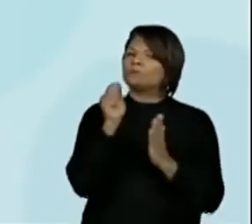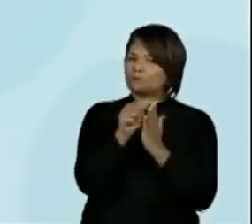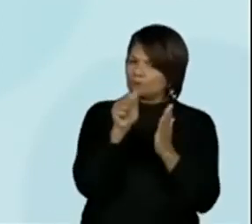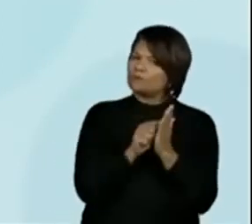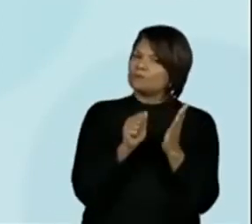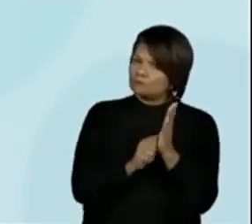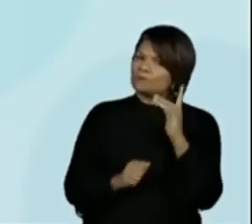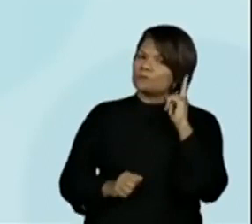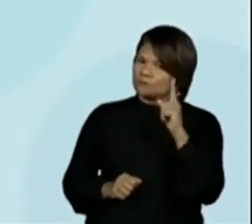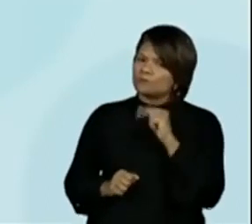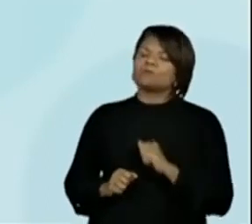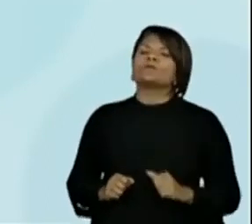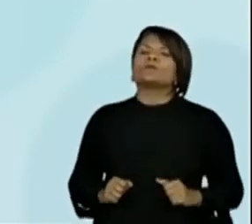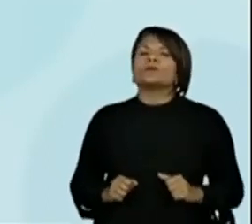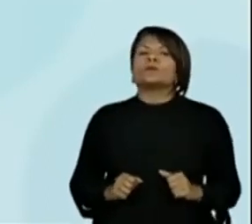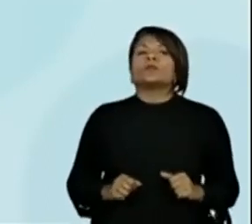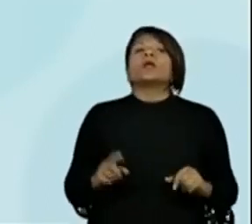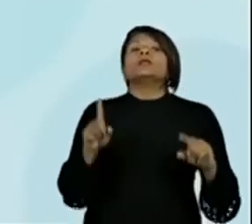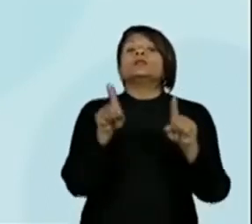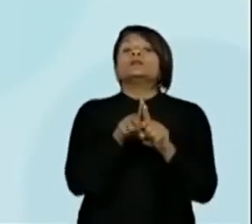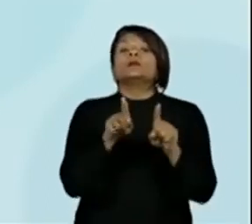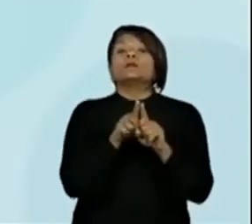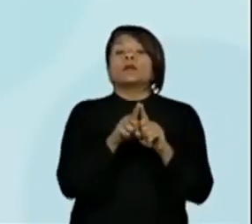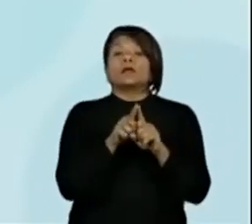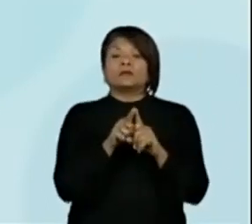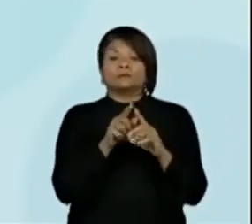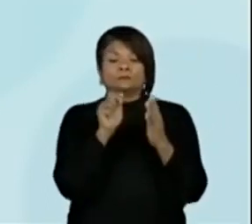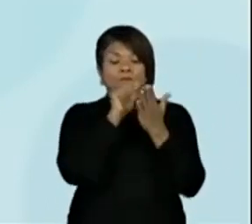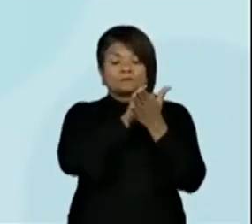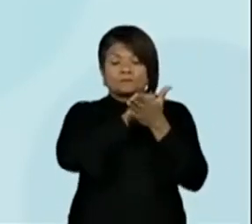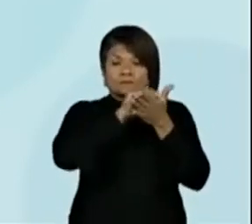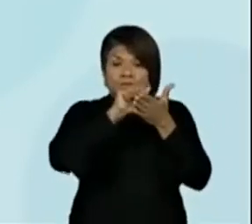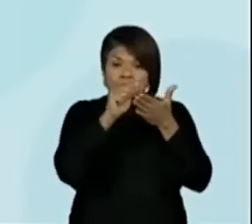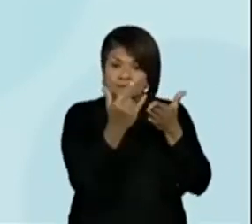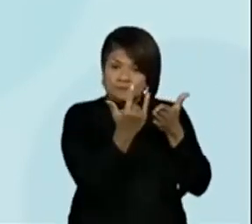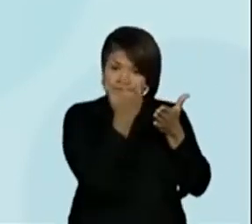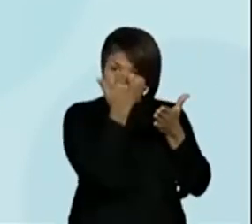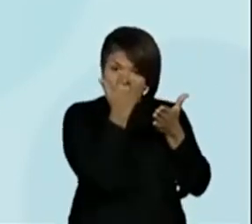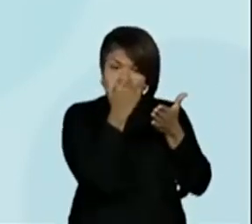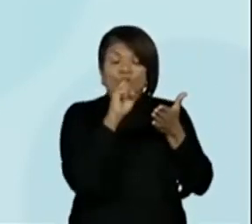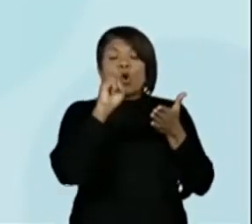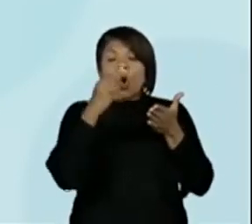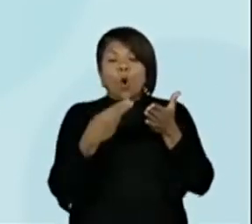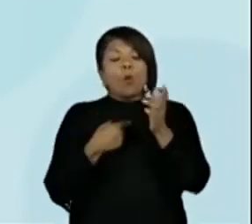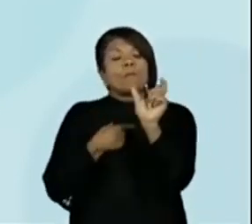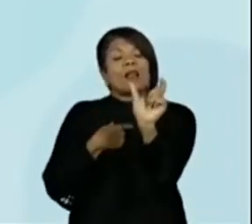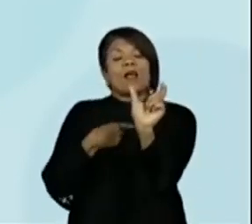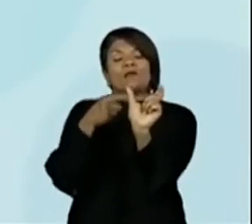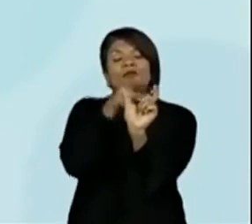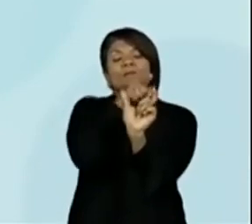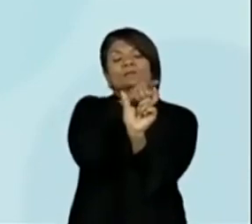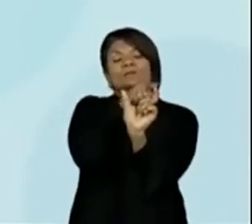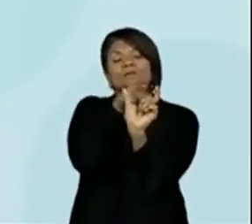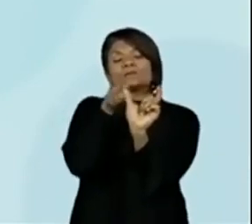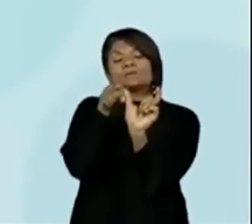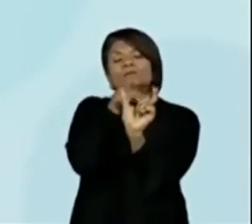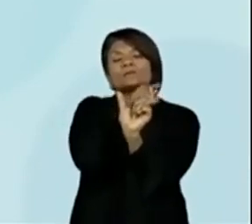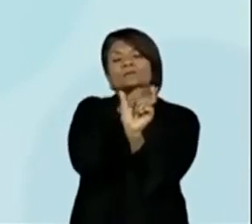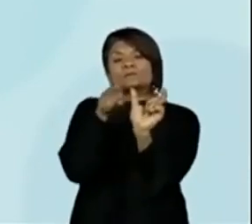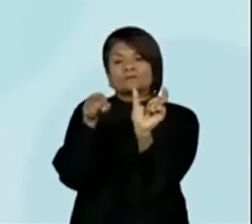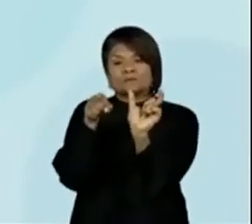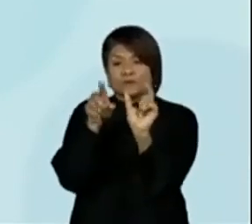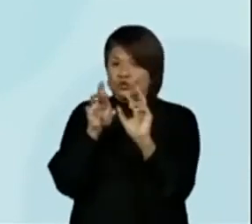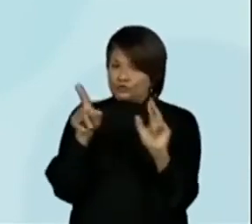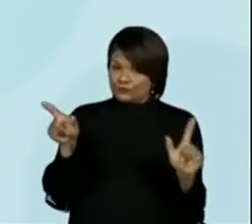beleza? Grife ou sublinhe, ó, vou sublinhar aqui a palavra. O que é grifar e o que é sublinhar? Veja bem,